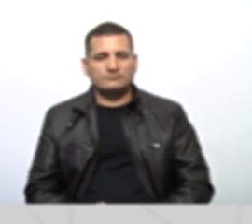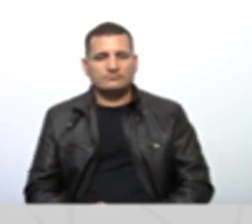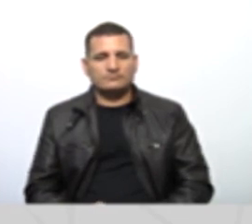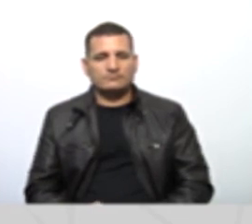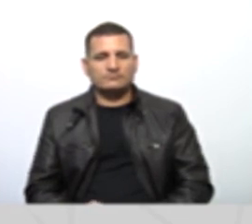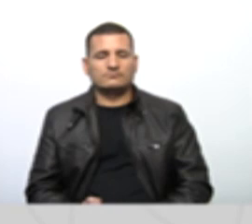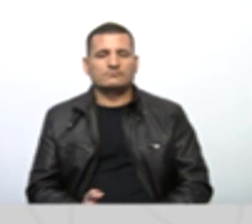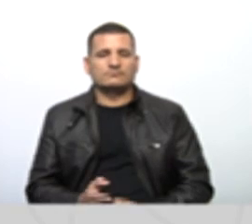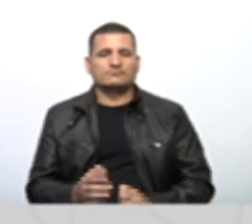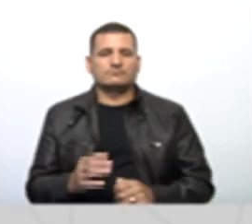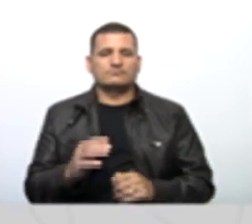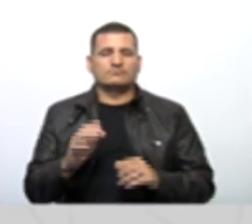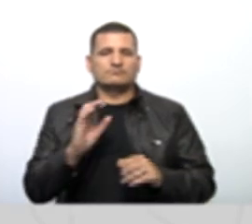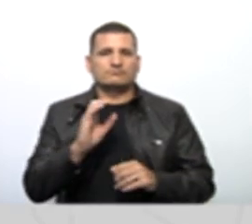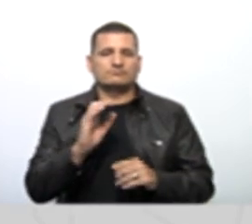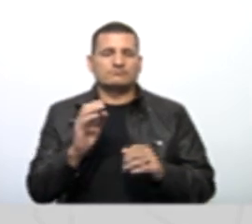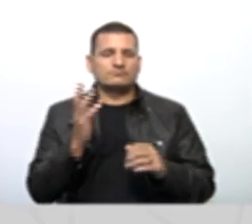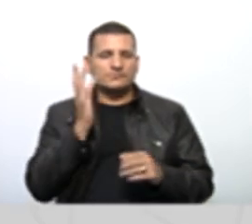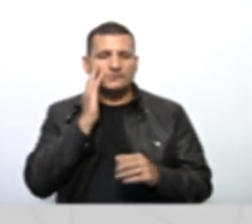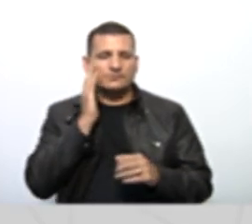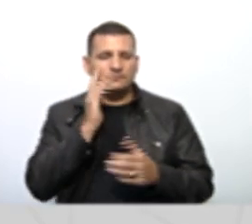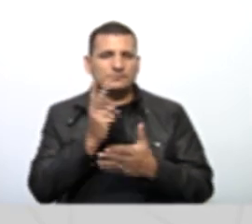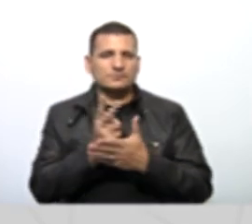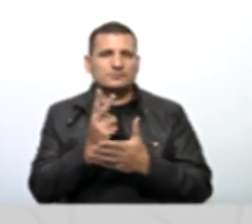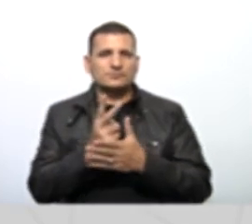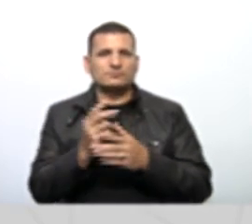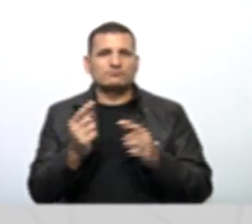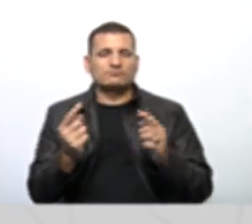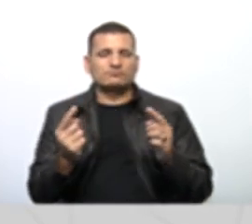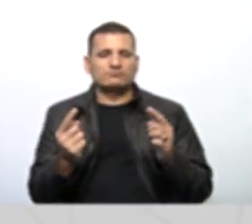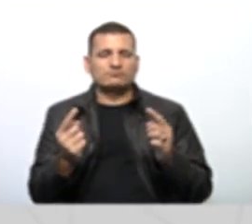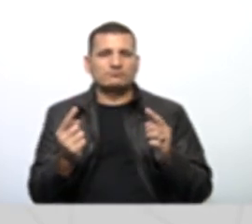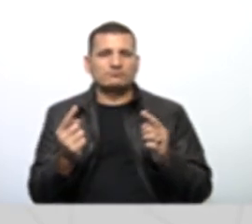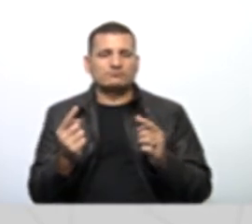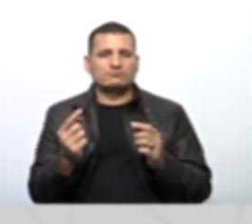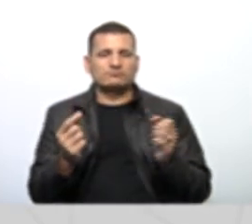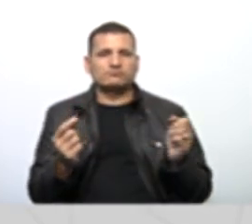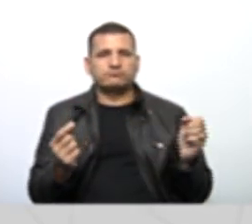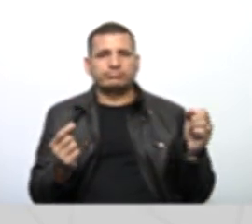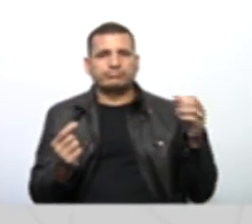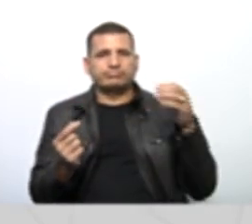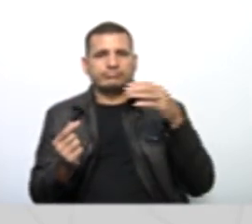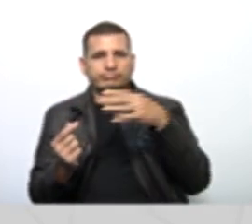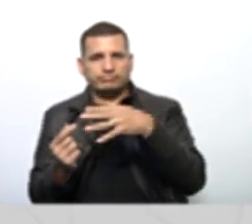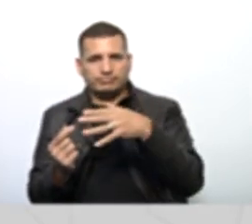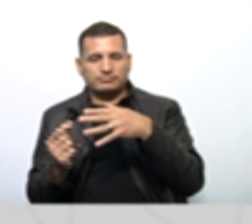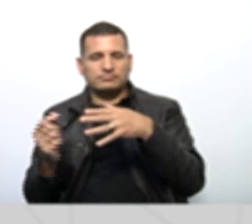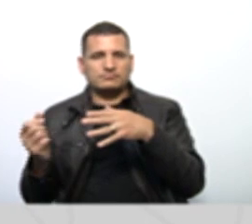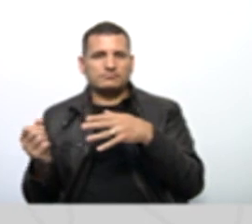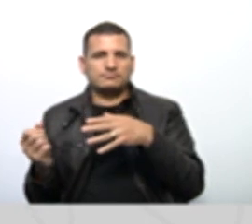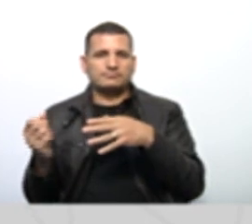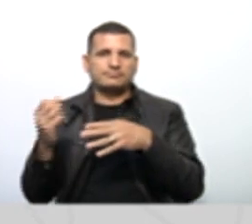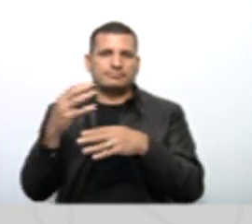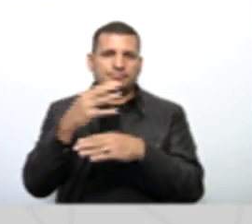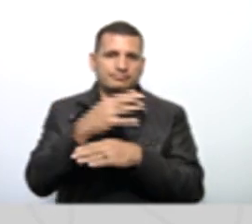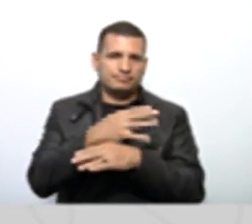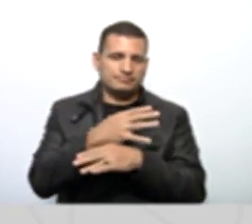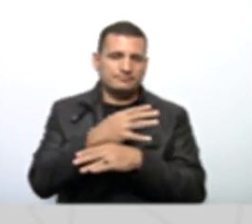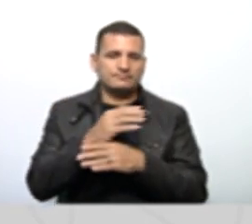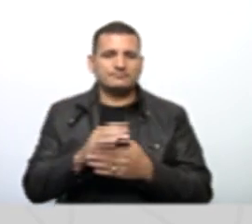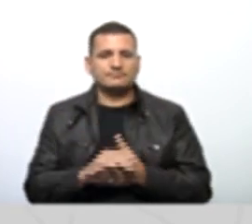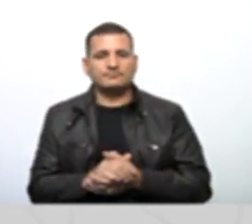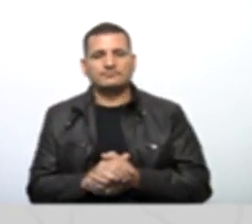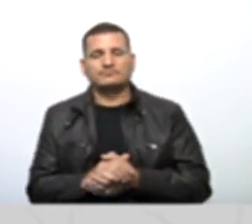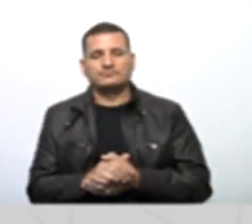nos dois sentidos a grande questão é e simultânea ou não é isso então a forma que fui